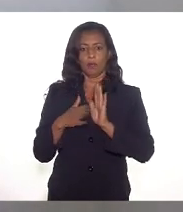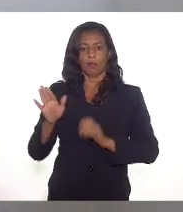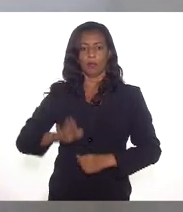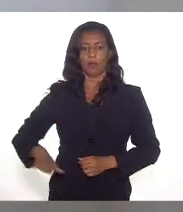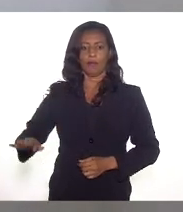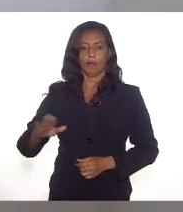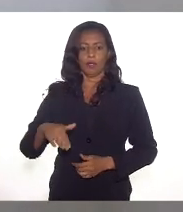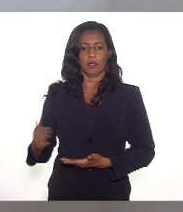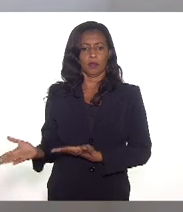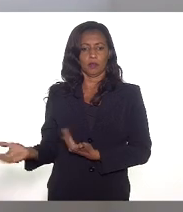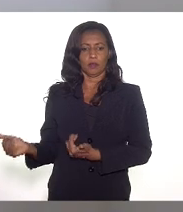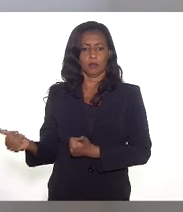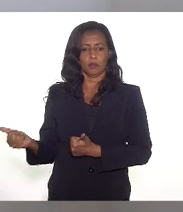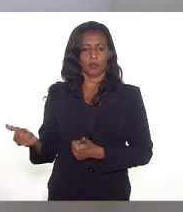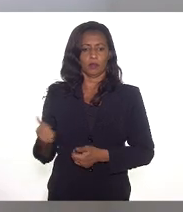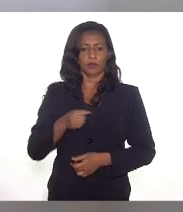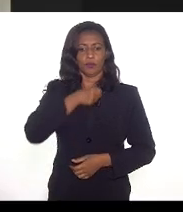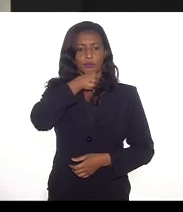Idoso.